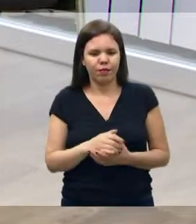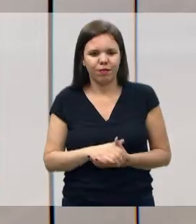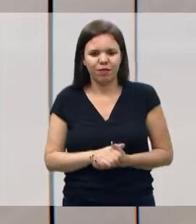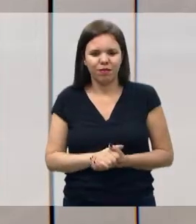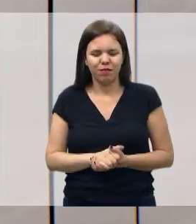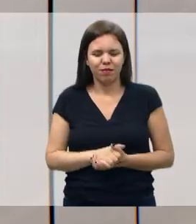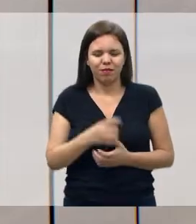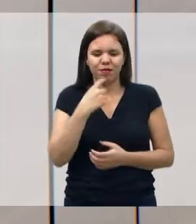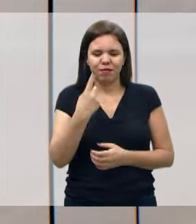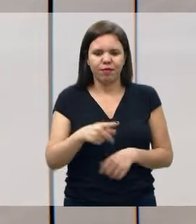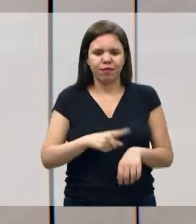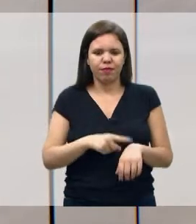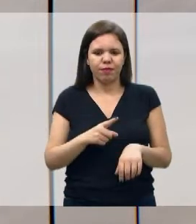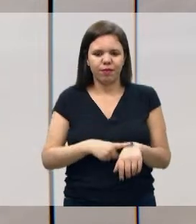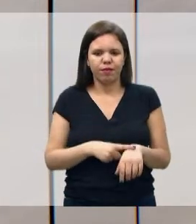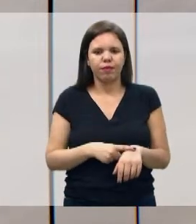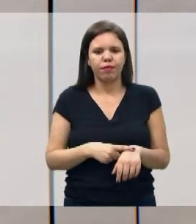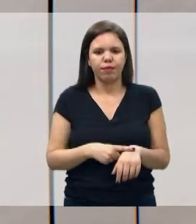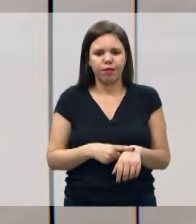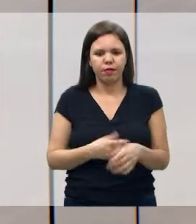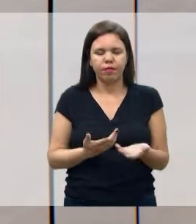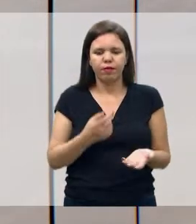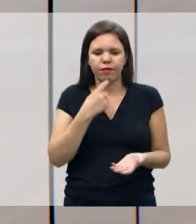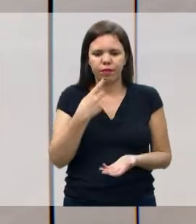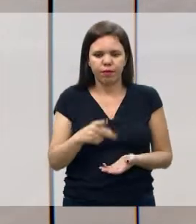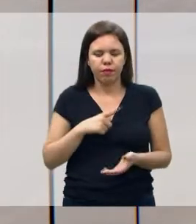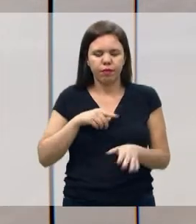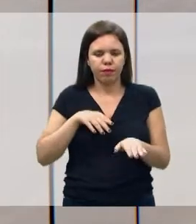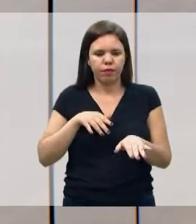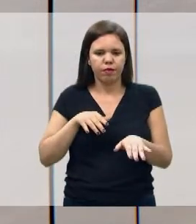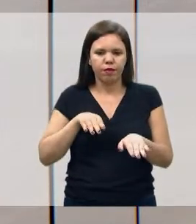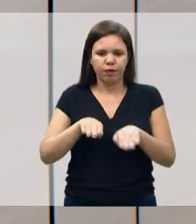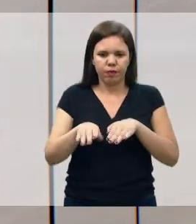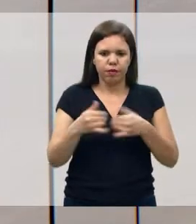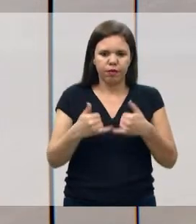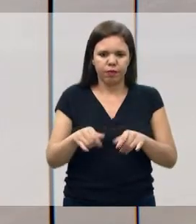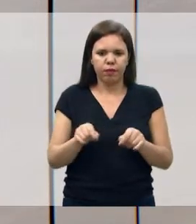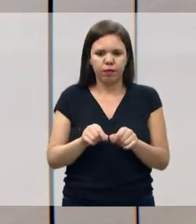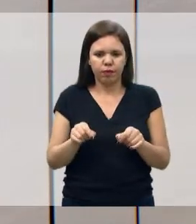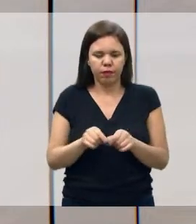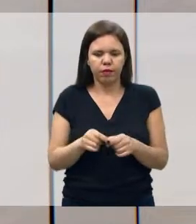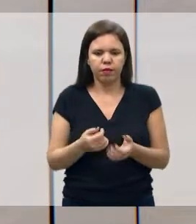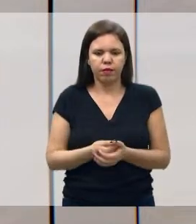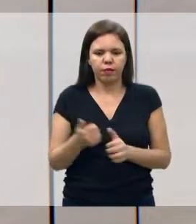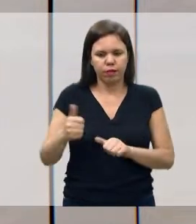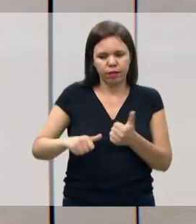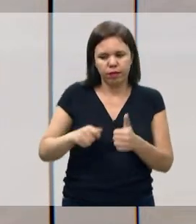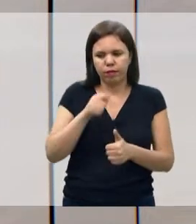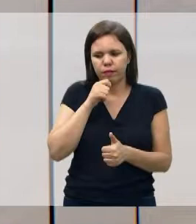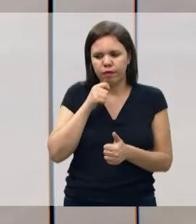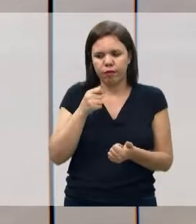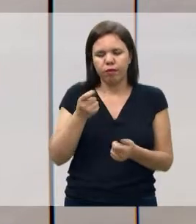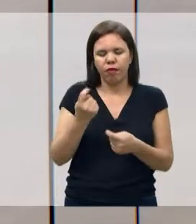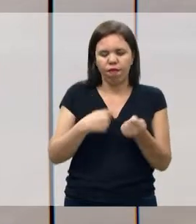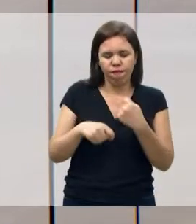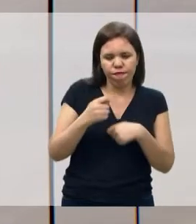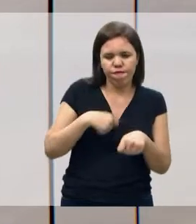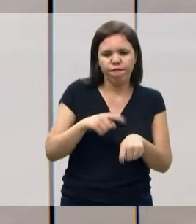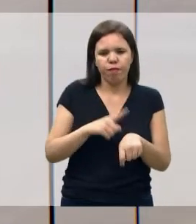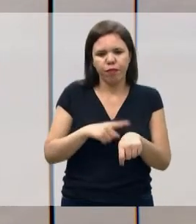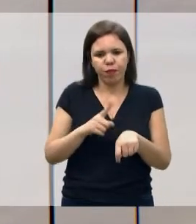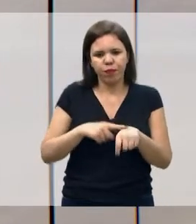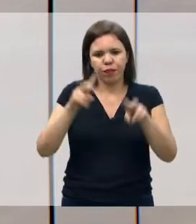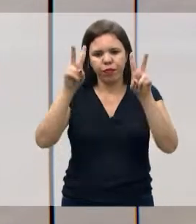Campinas está aí com uma licitação em relação ao transporte público e esse seria um momento também que pudéssemos falar